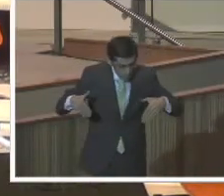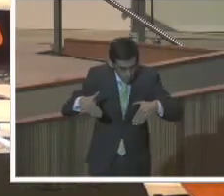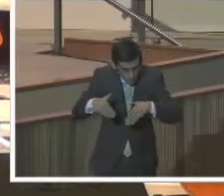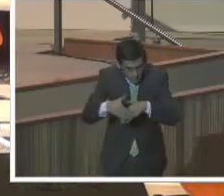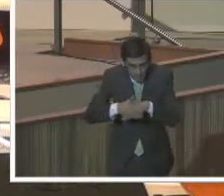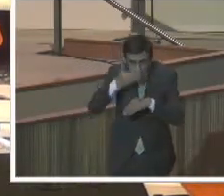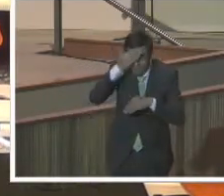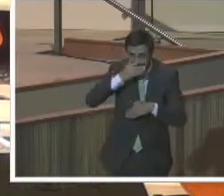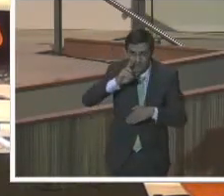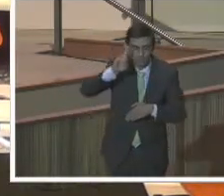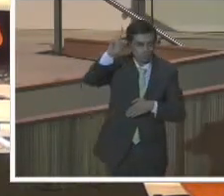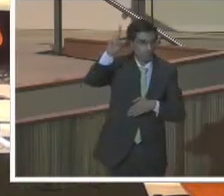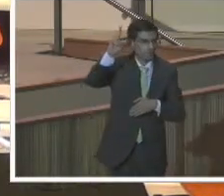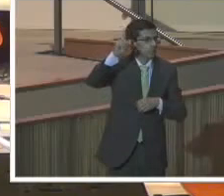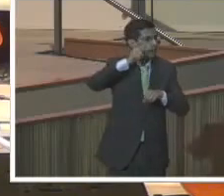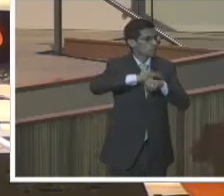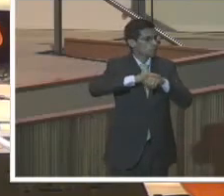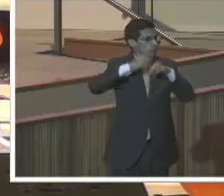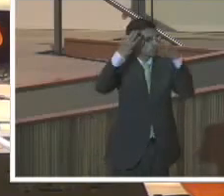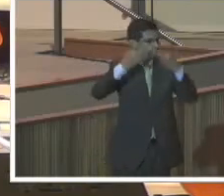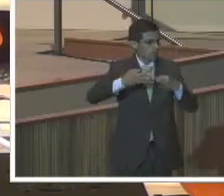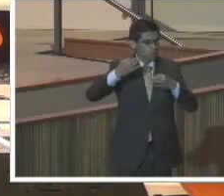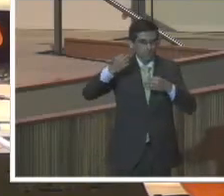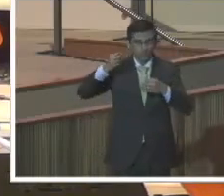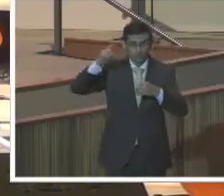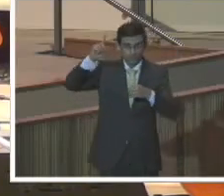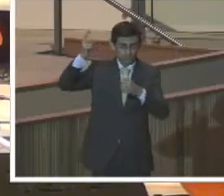tempo vos exaltará.